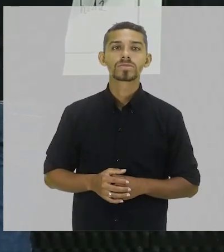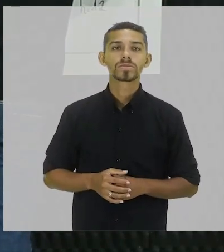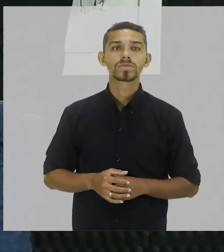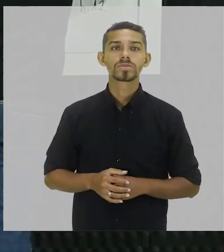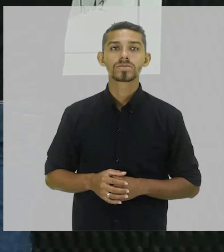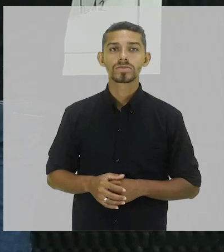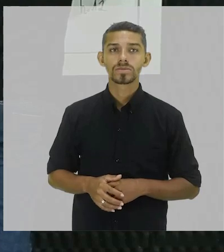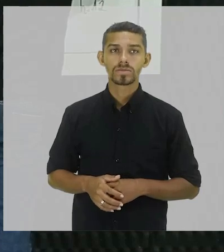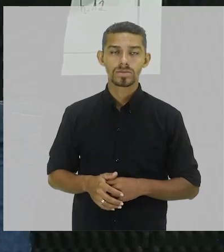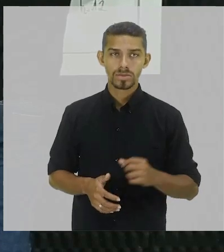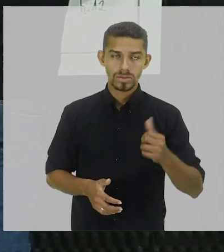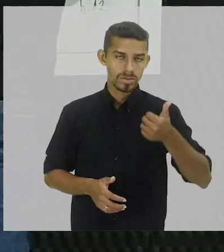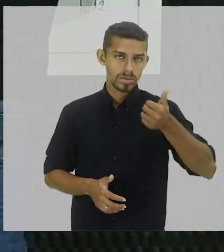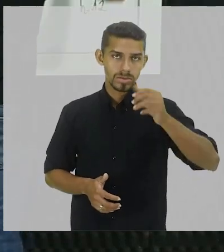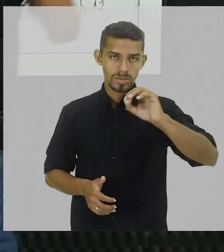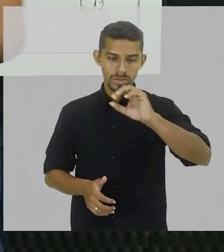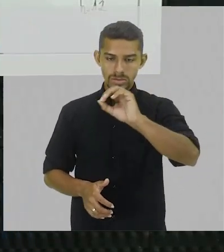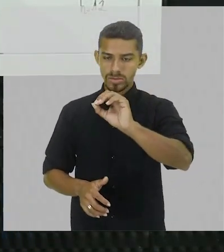100 π.